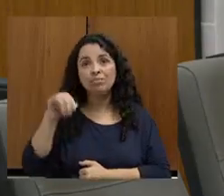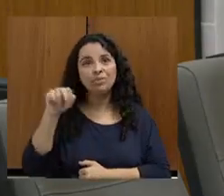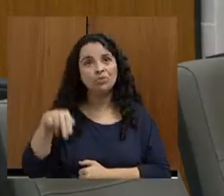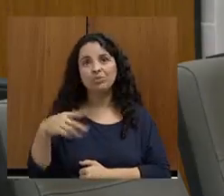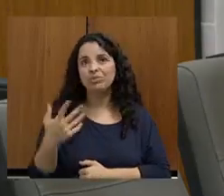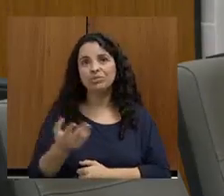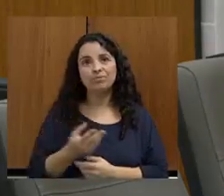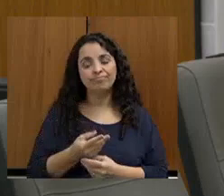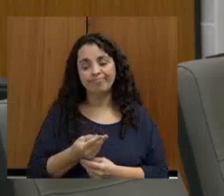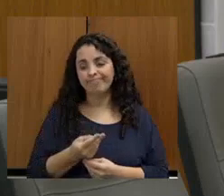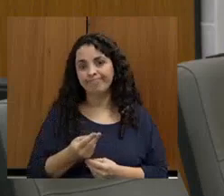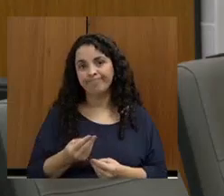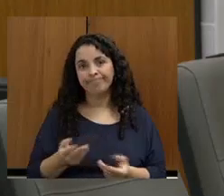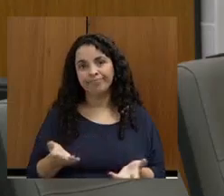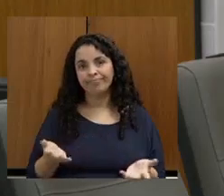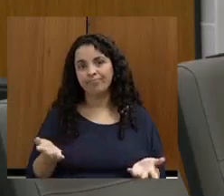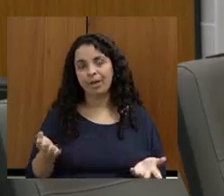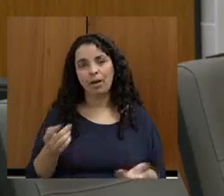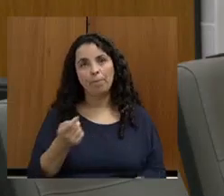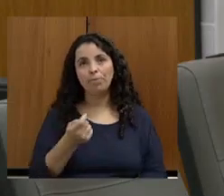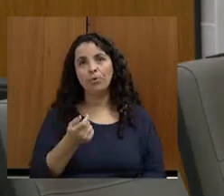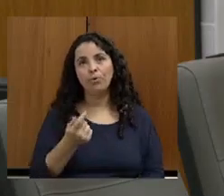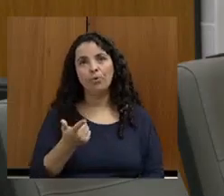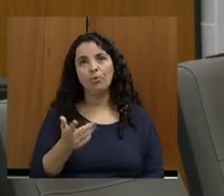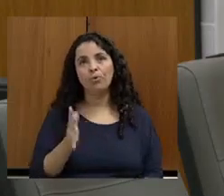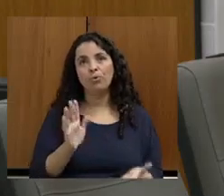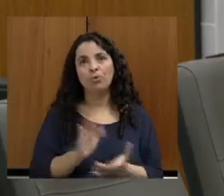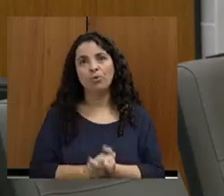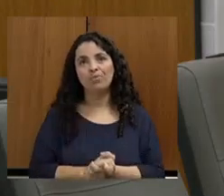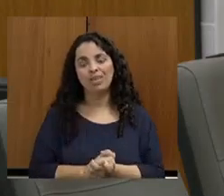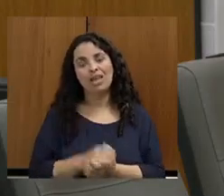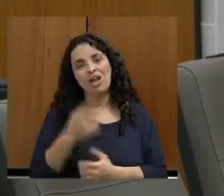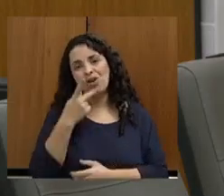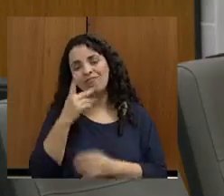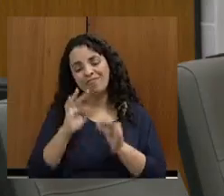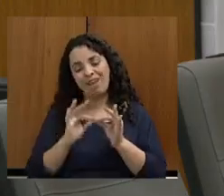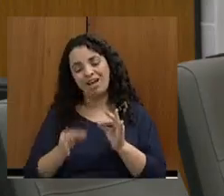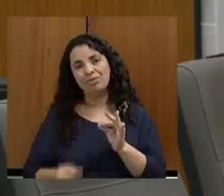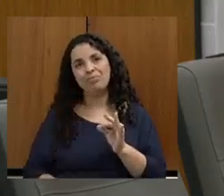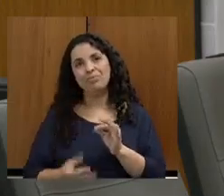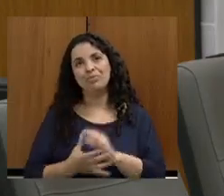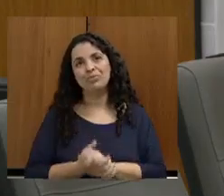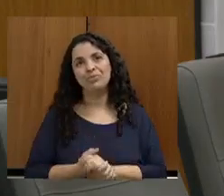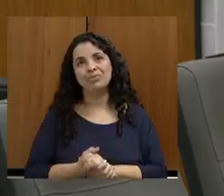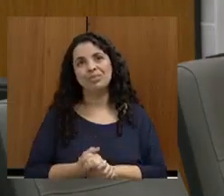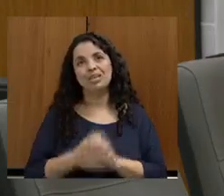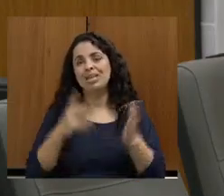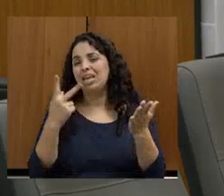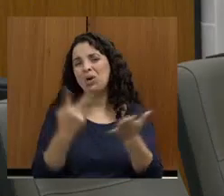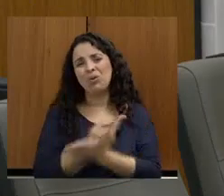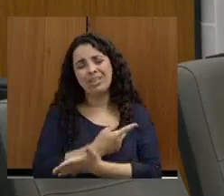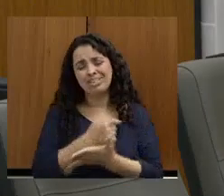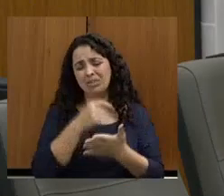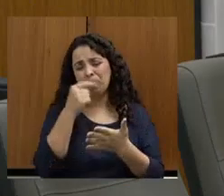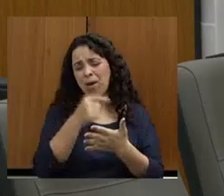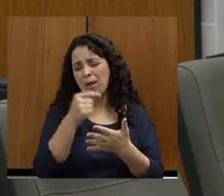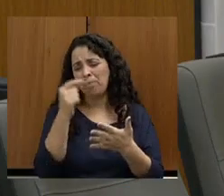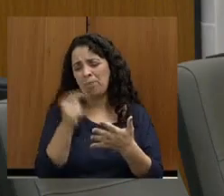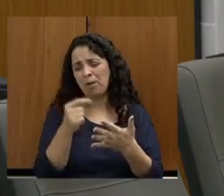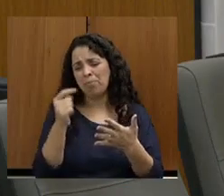mesmo porque eu sou falastrona, sabe? E aconteceram várias circunstâncias,